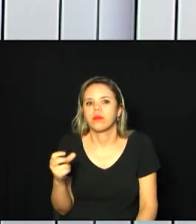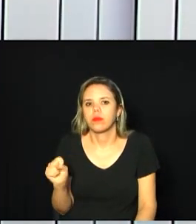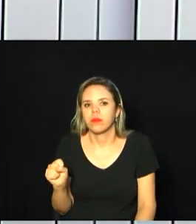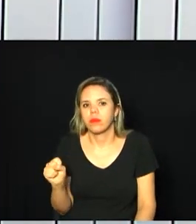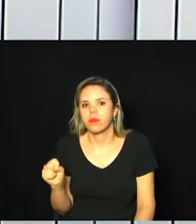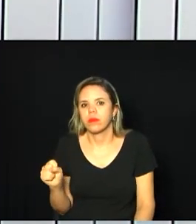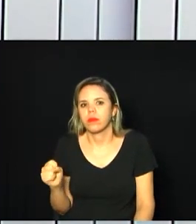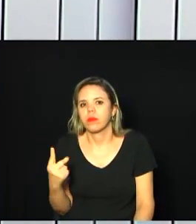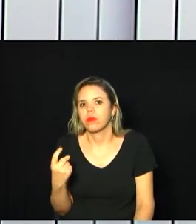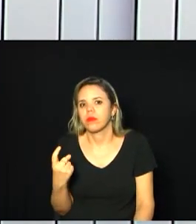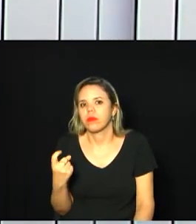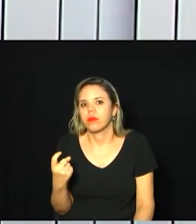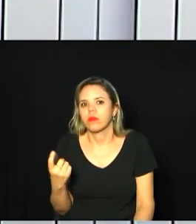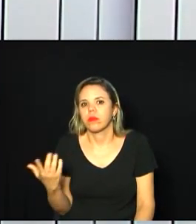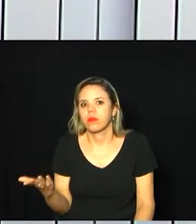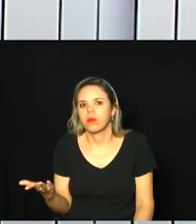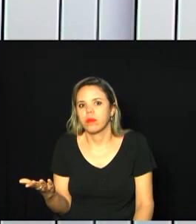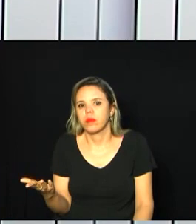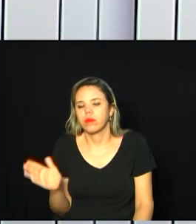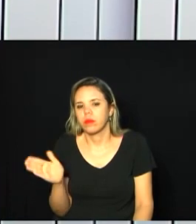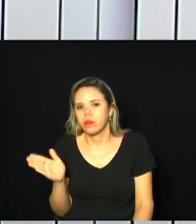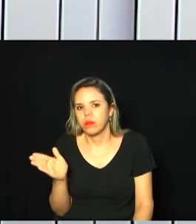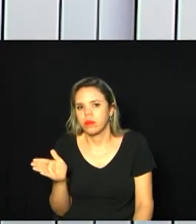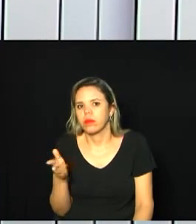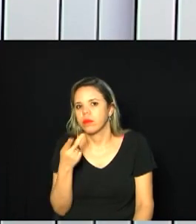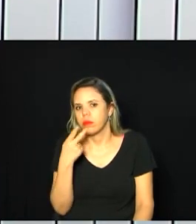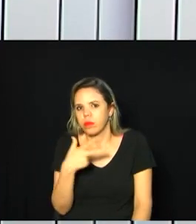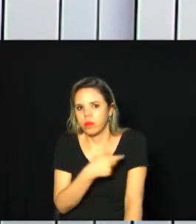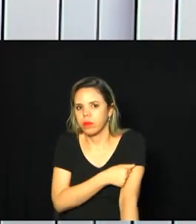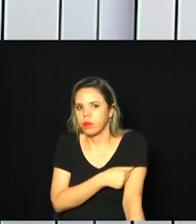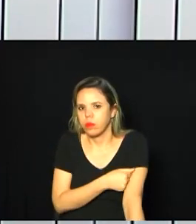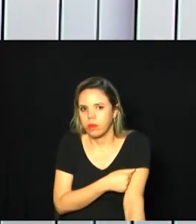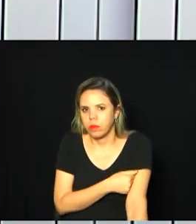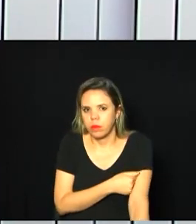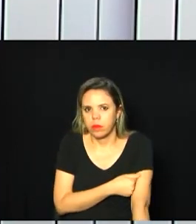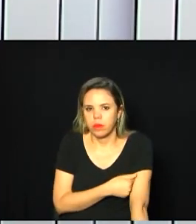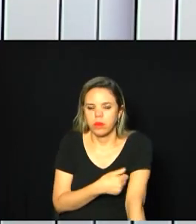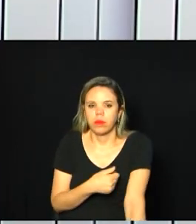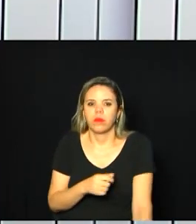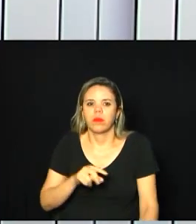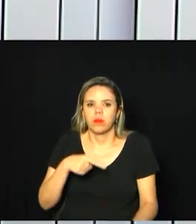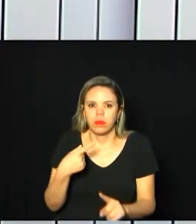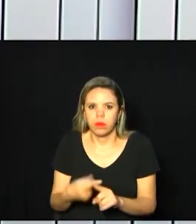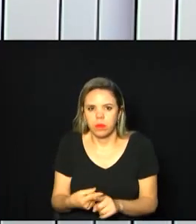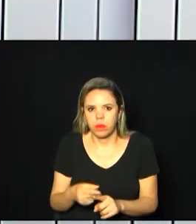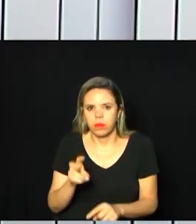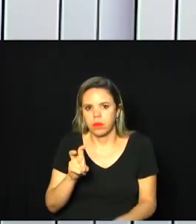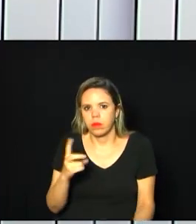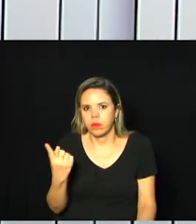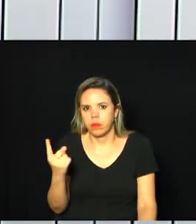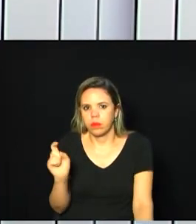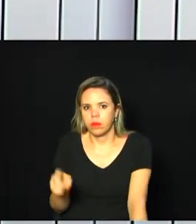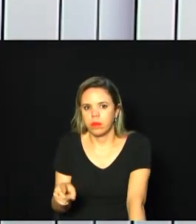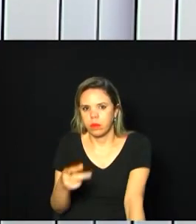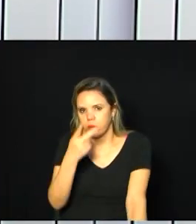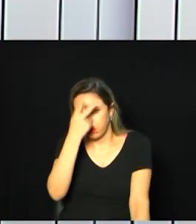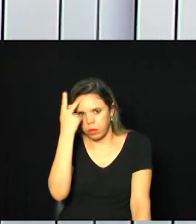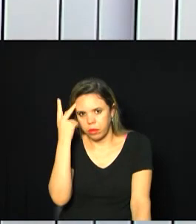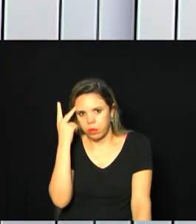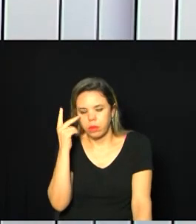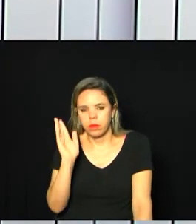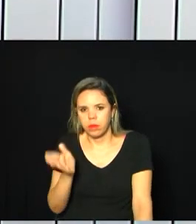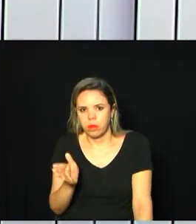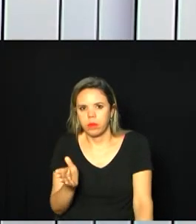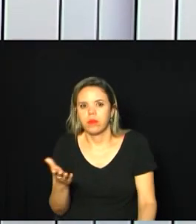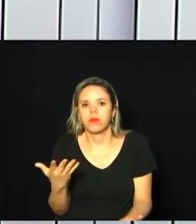31.728 a dose única. E nós já estamos também vacinando com aquela dose de reforço, 51 mil pessoas